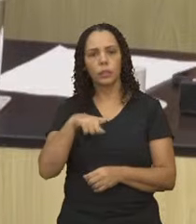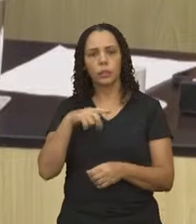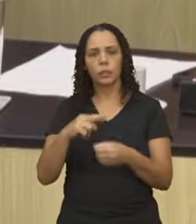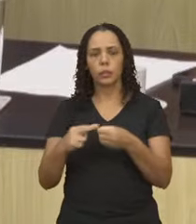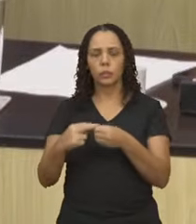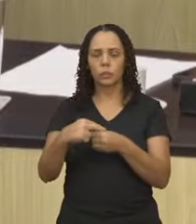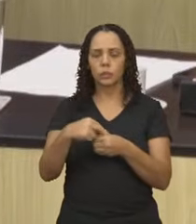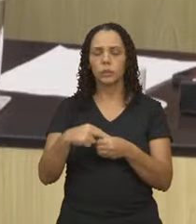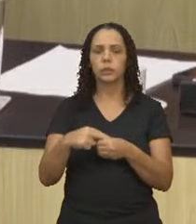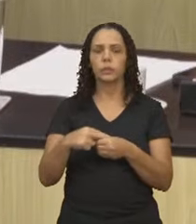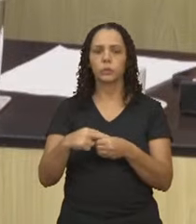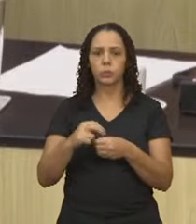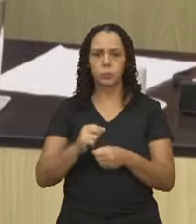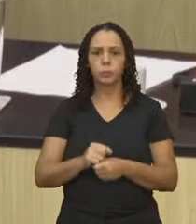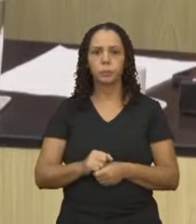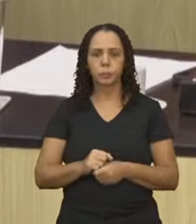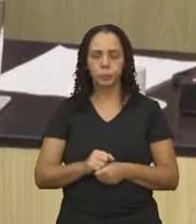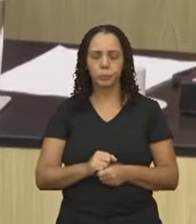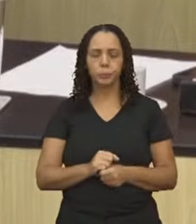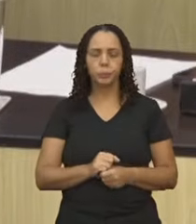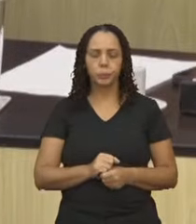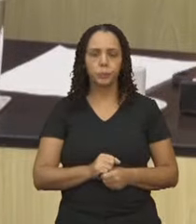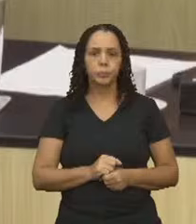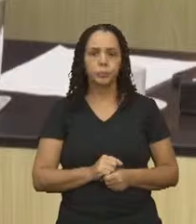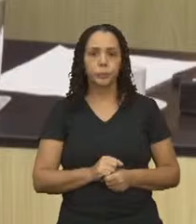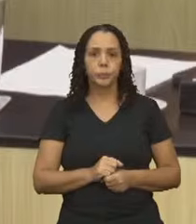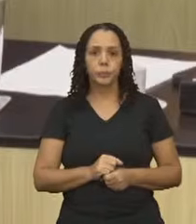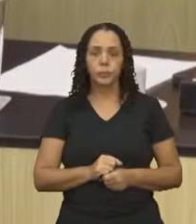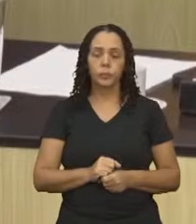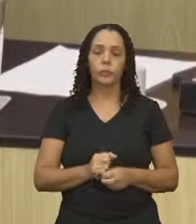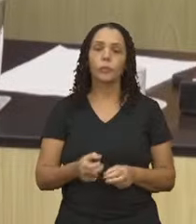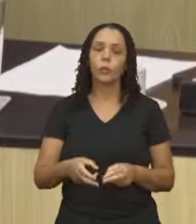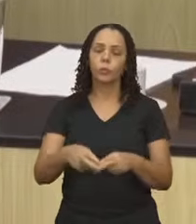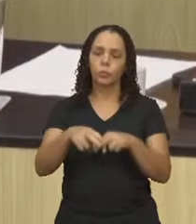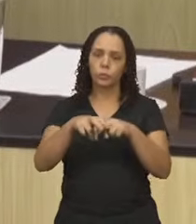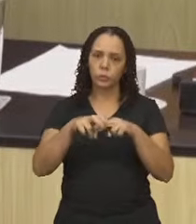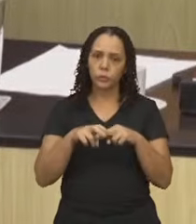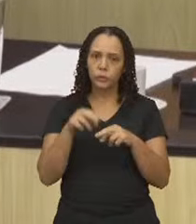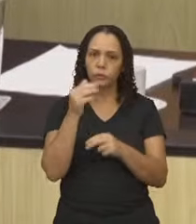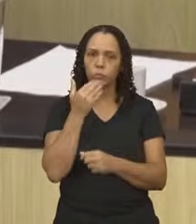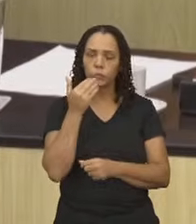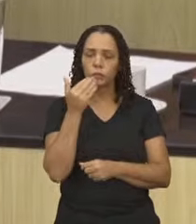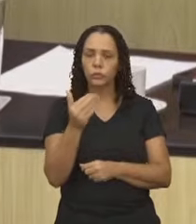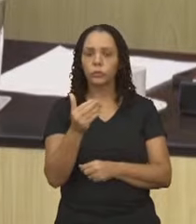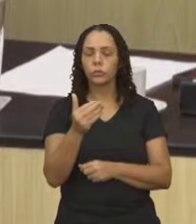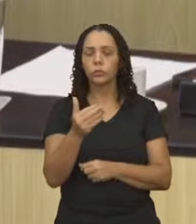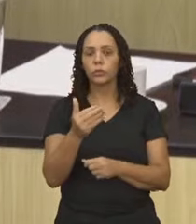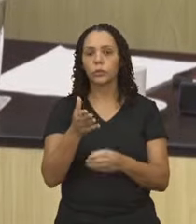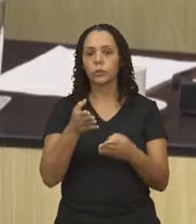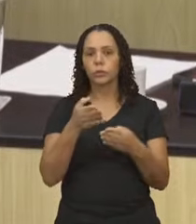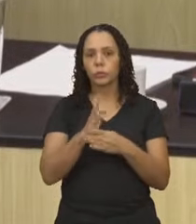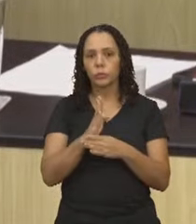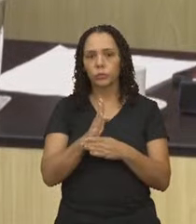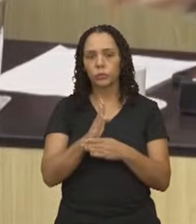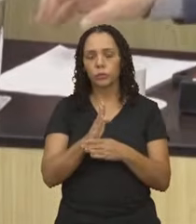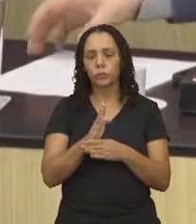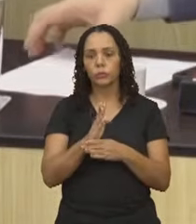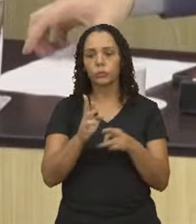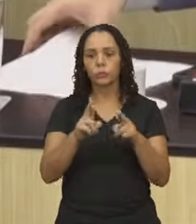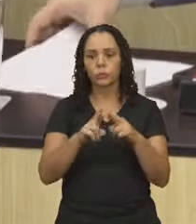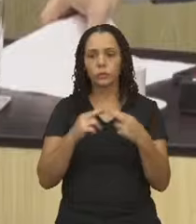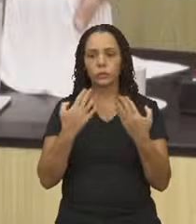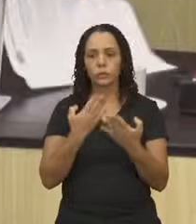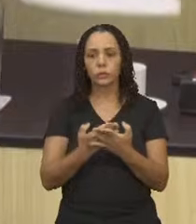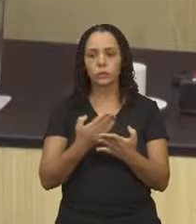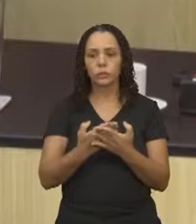Universidade do Vale do Paraíba, Univap. Diante do exposto, solicitamos a aprovação deste relevante